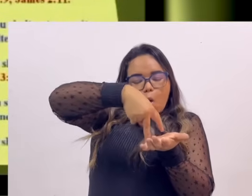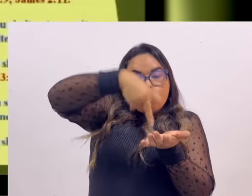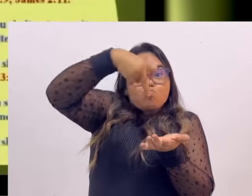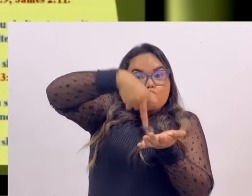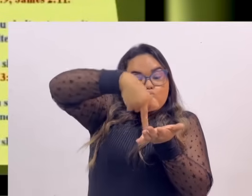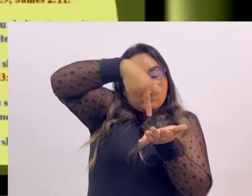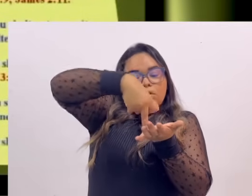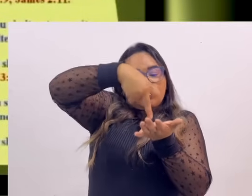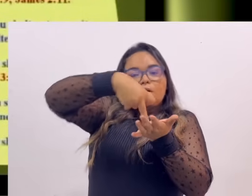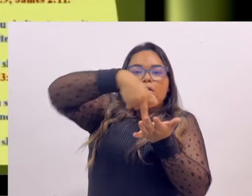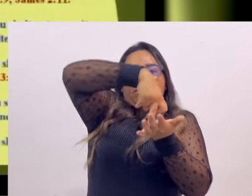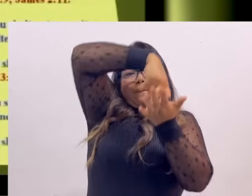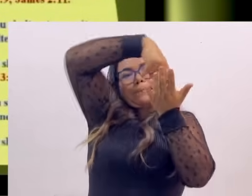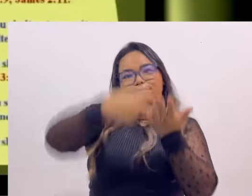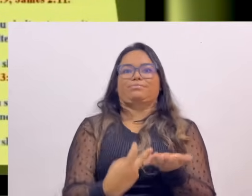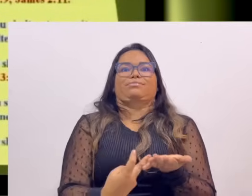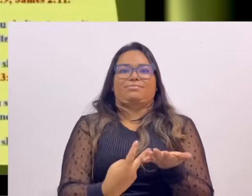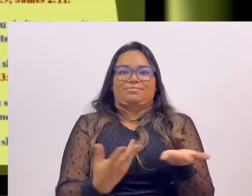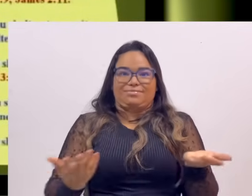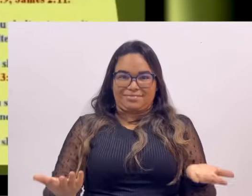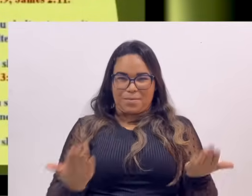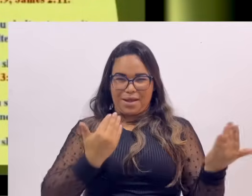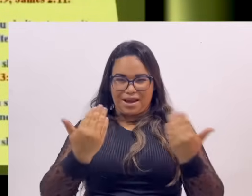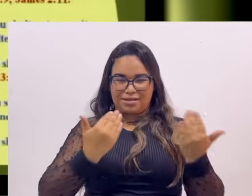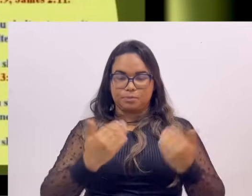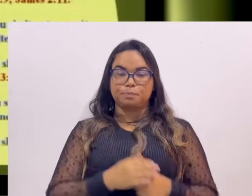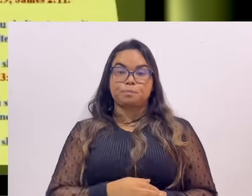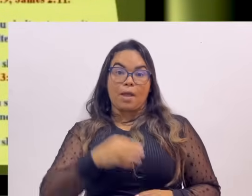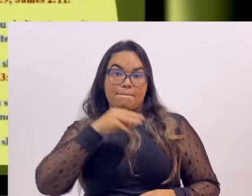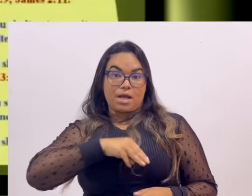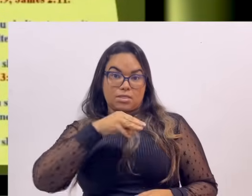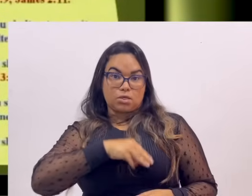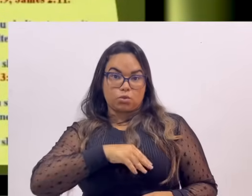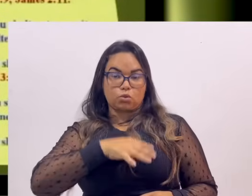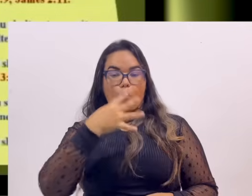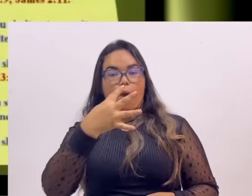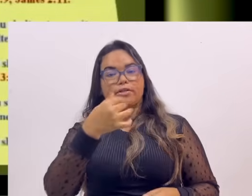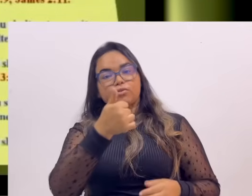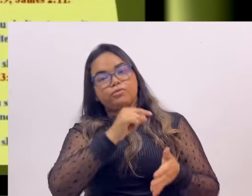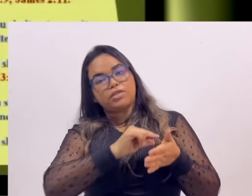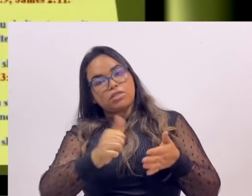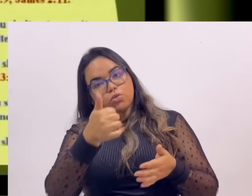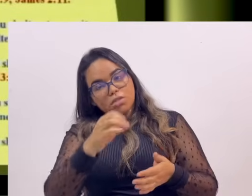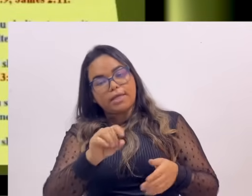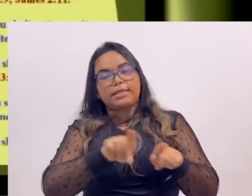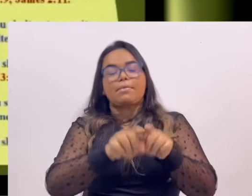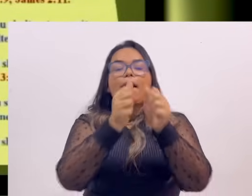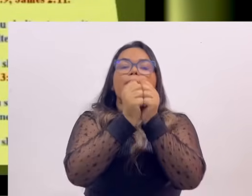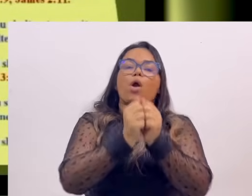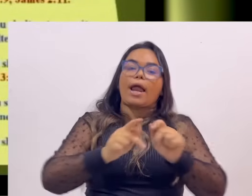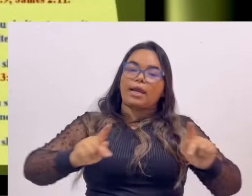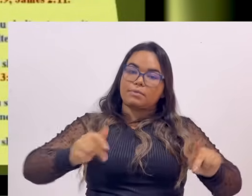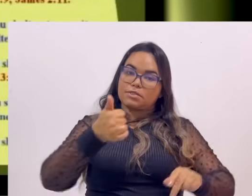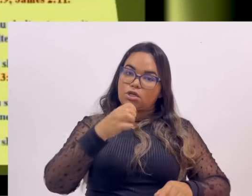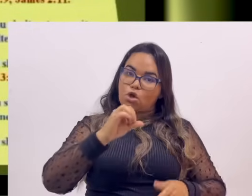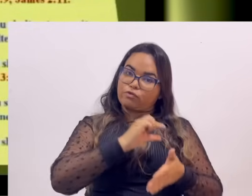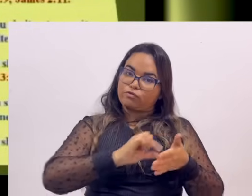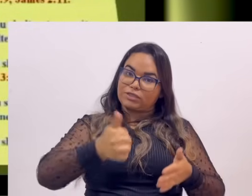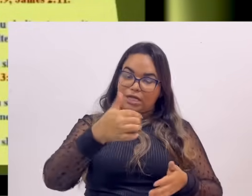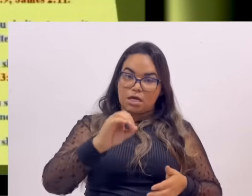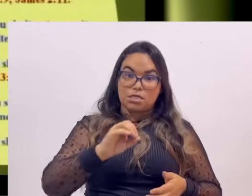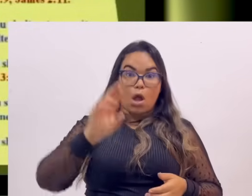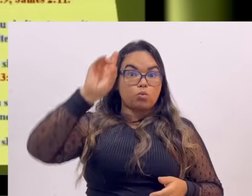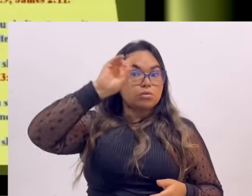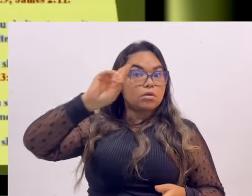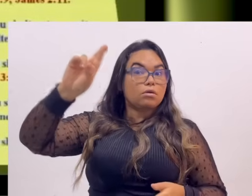Agora, vejamos isto. Mateus 4, 10, Apocalipse 19, 10, ao Senhor, ao teu Deus